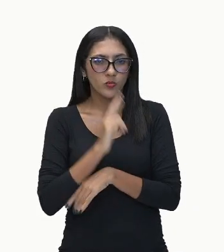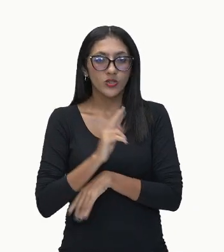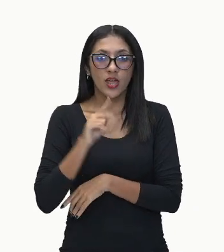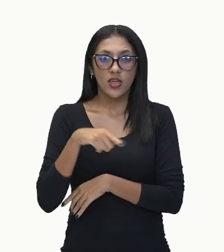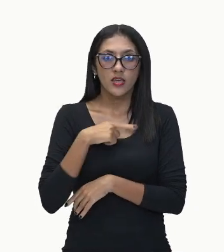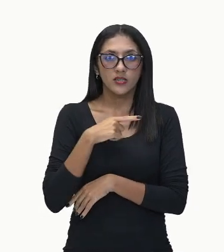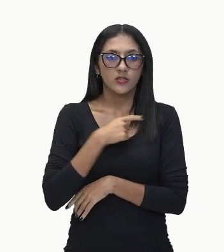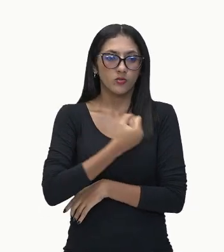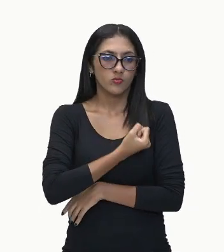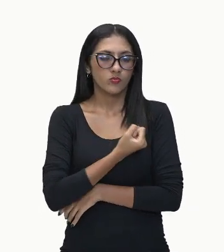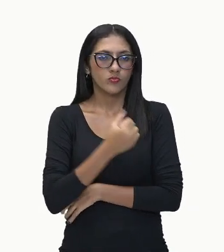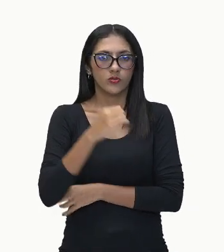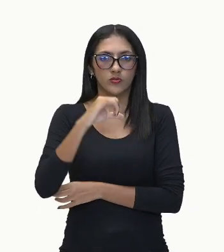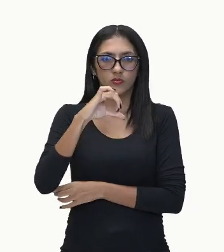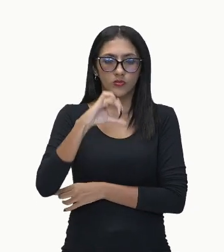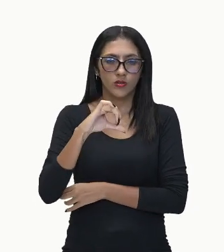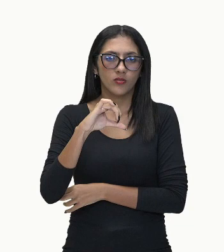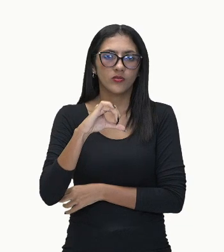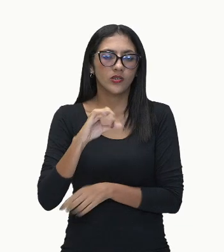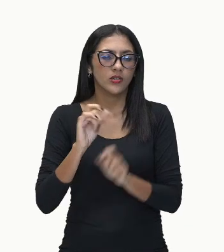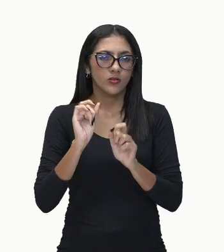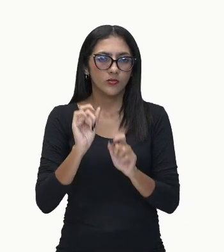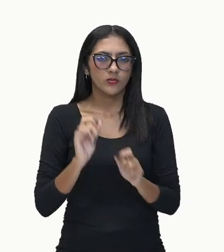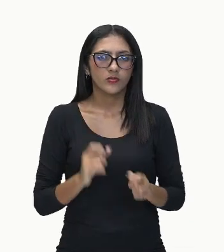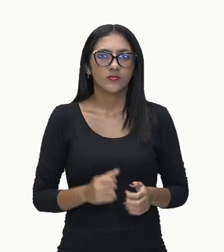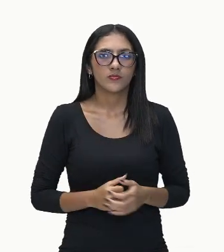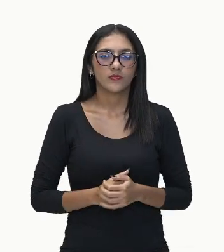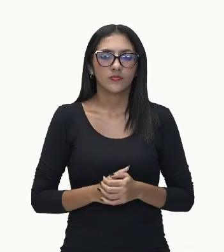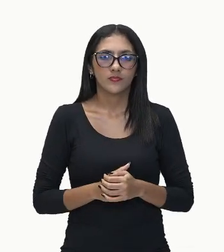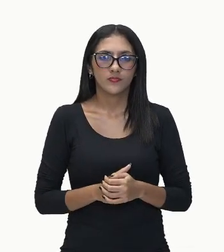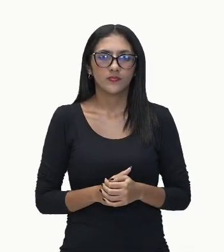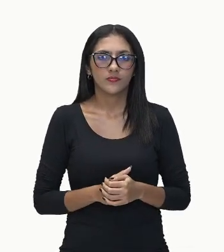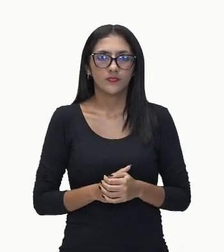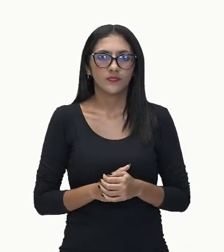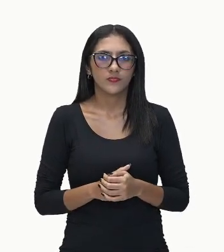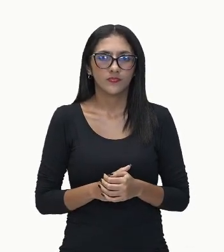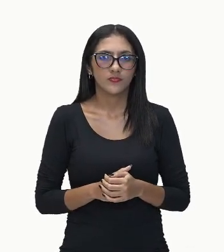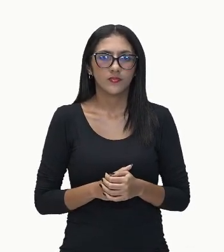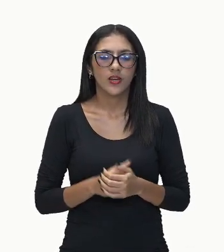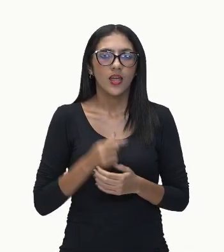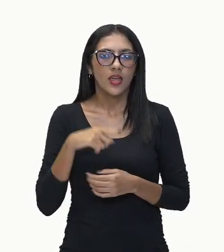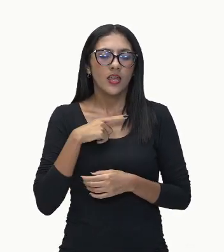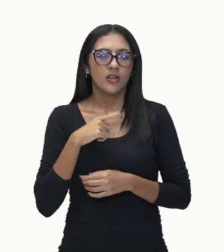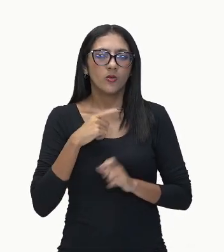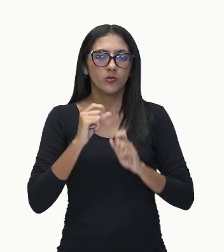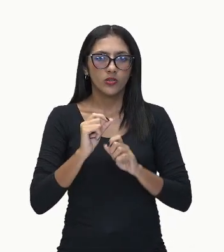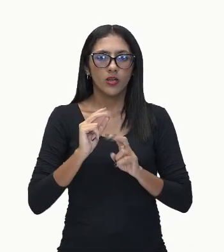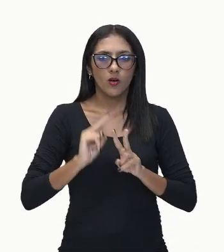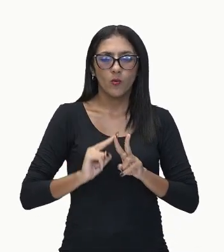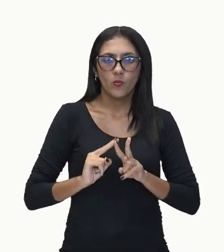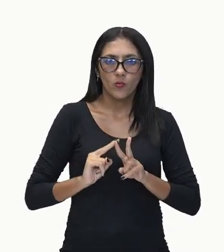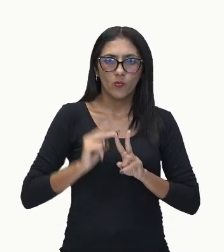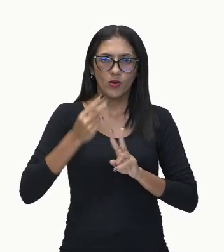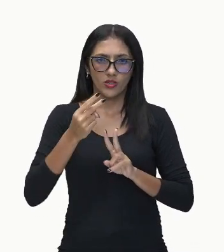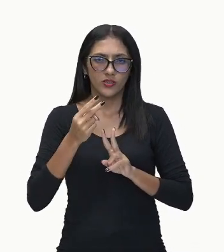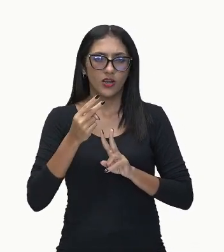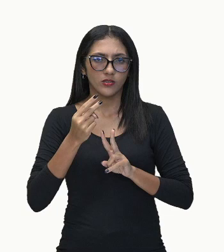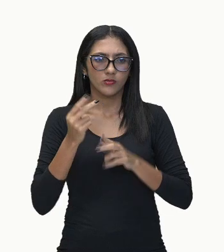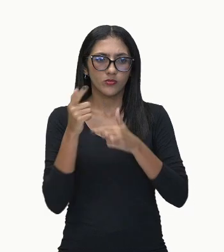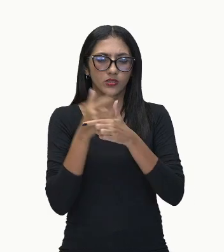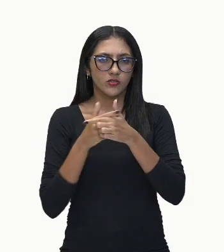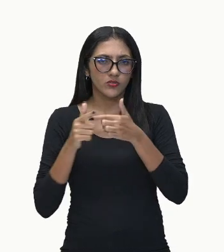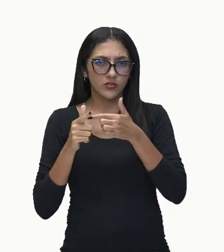verdade ó ele é o quadrado da metade do coeficiente que acompanha o termo